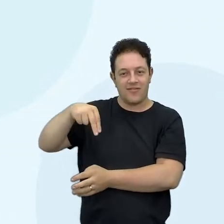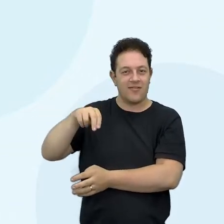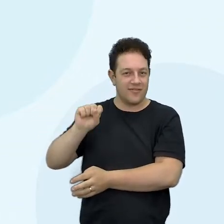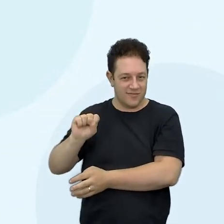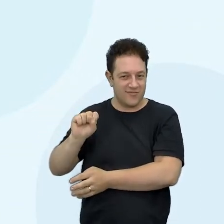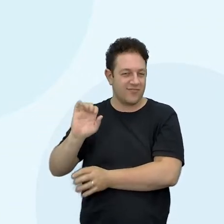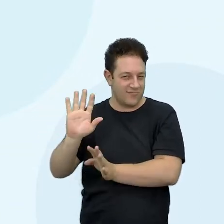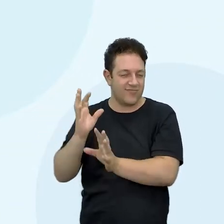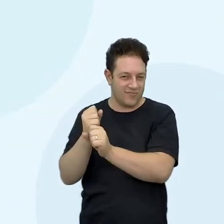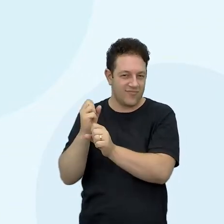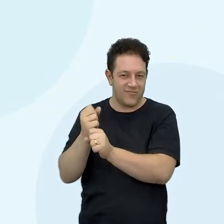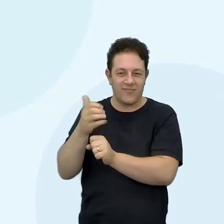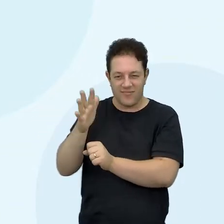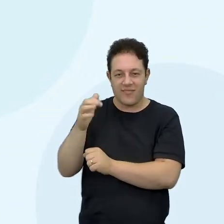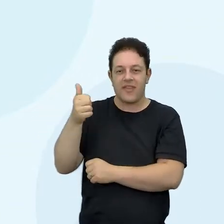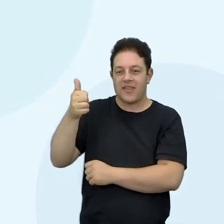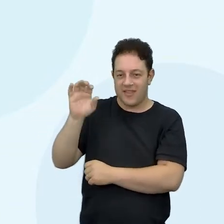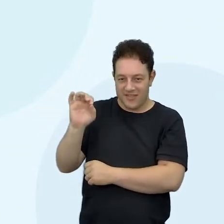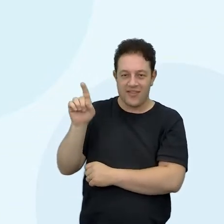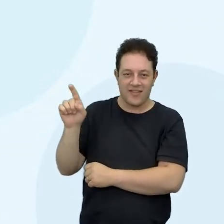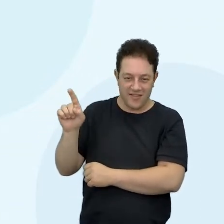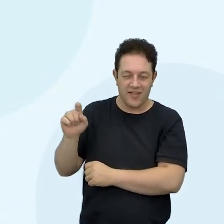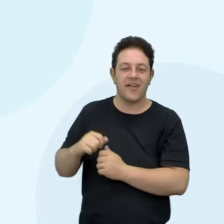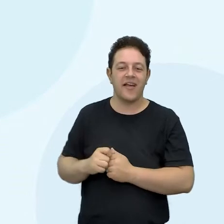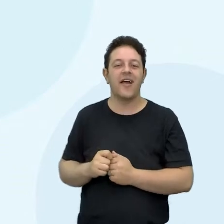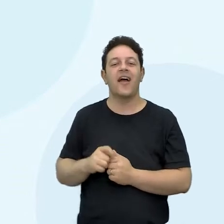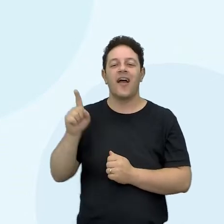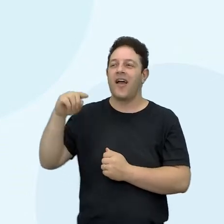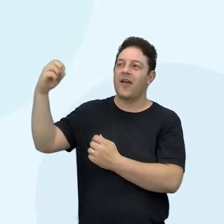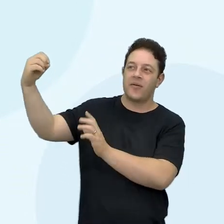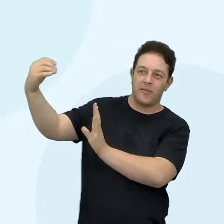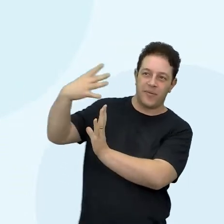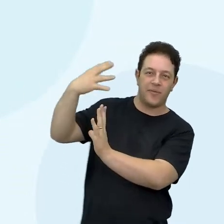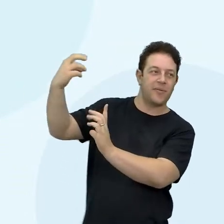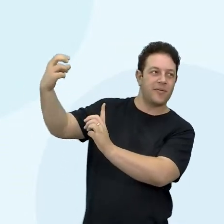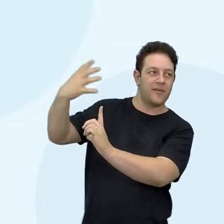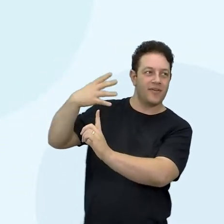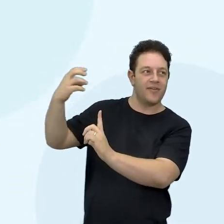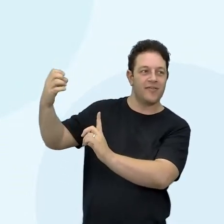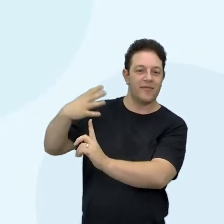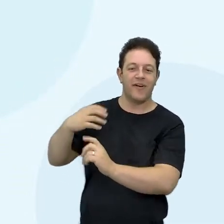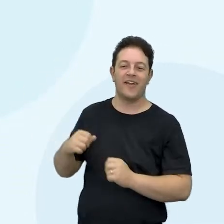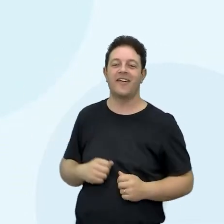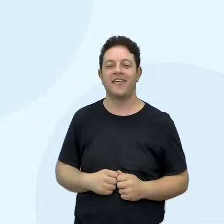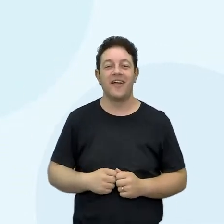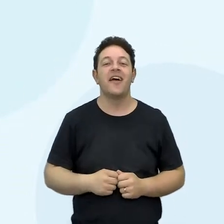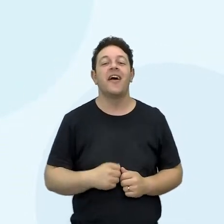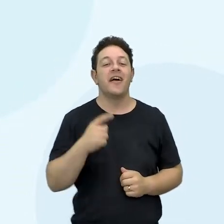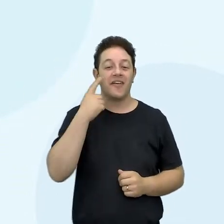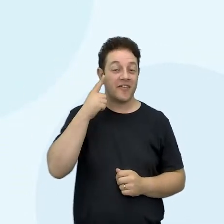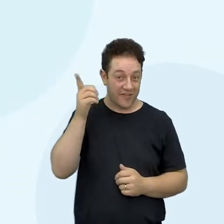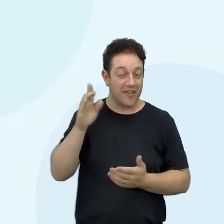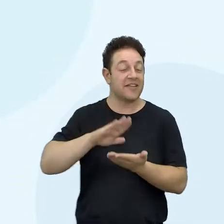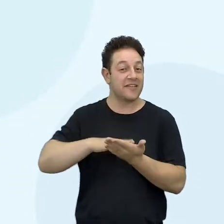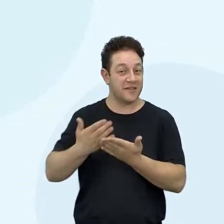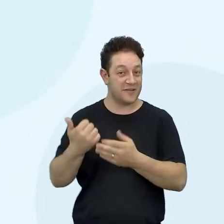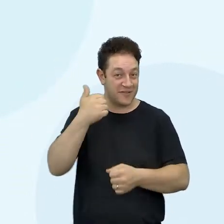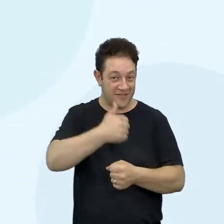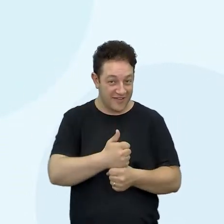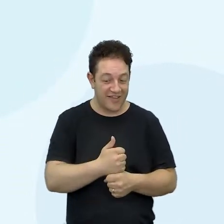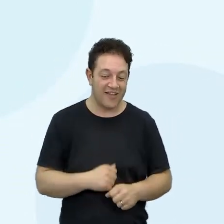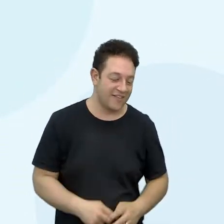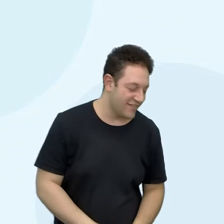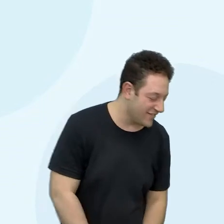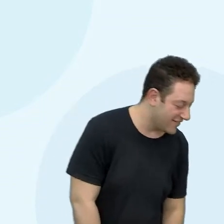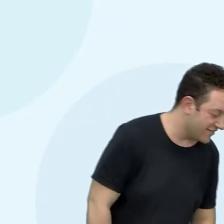que a gente chama isso daqui de fluxo, né? Fluxo luminoso. Se o fluxo for de 10 lumens e eu